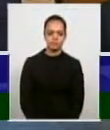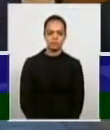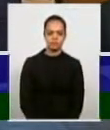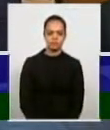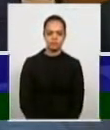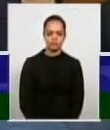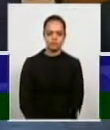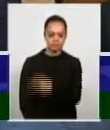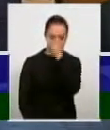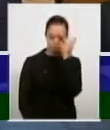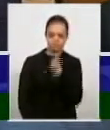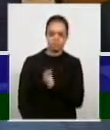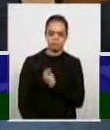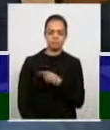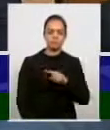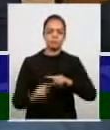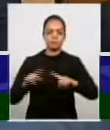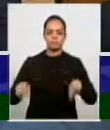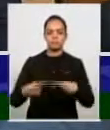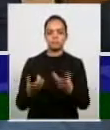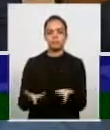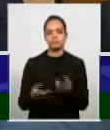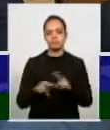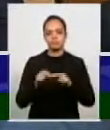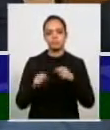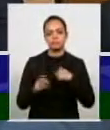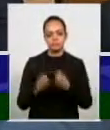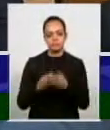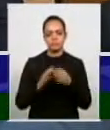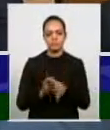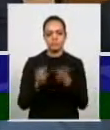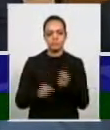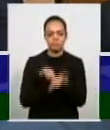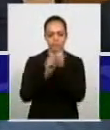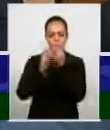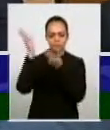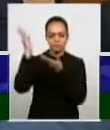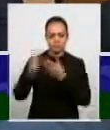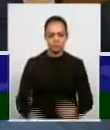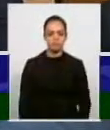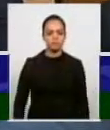do plenário. Portanto, peço a liberação do painel.